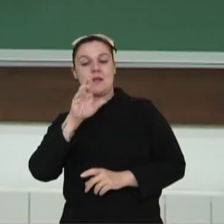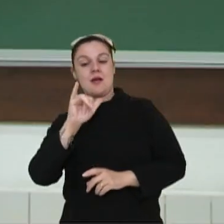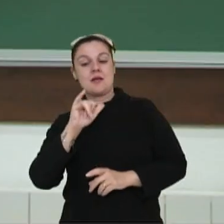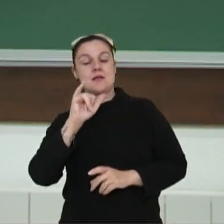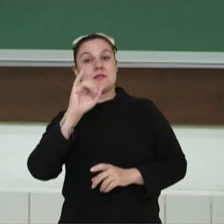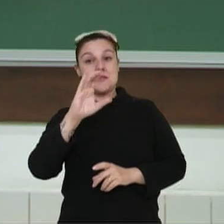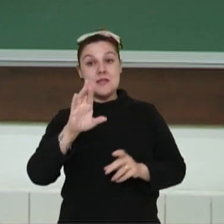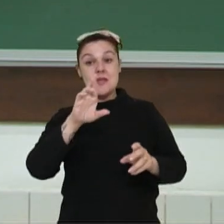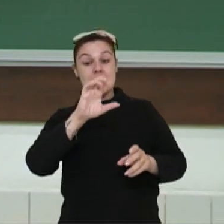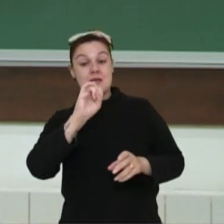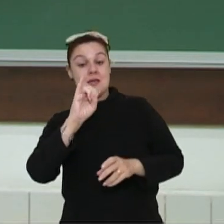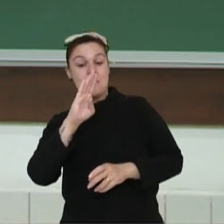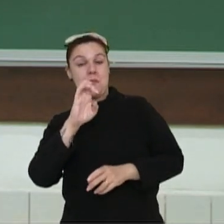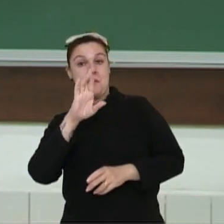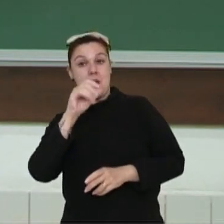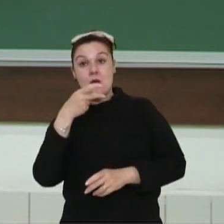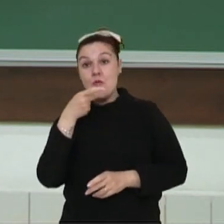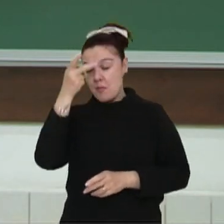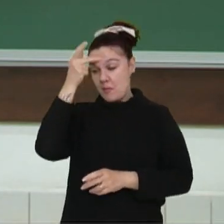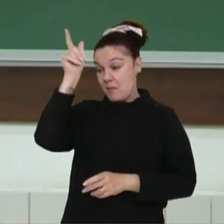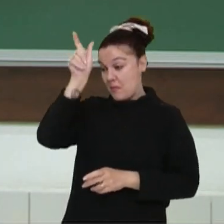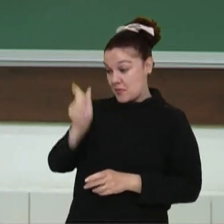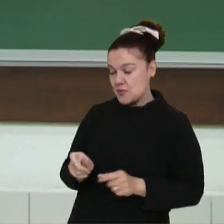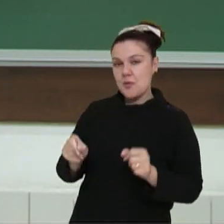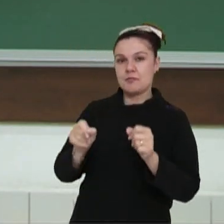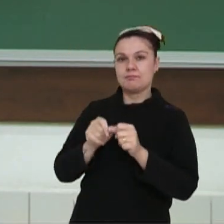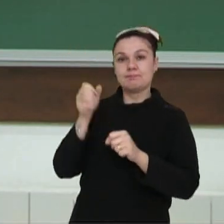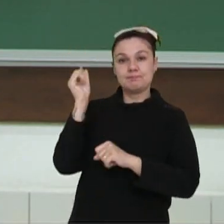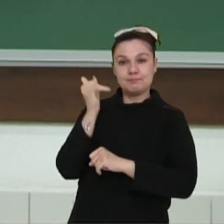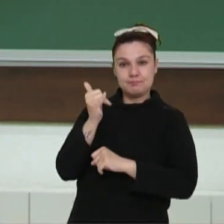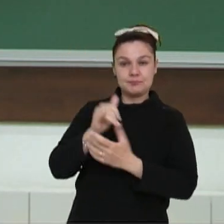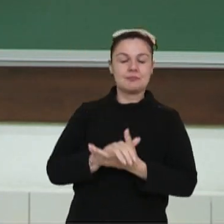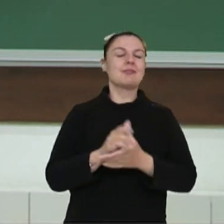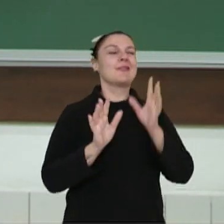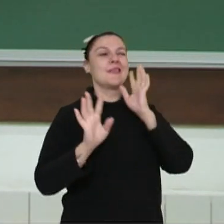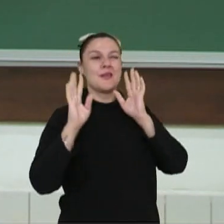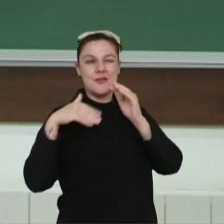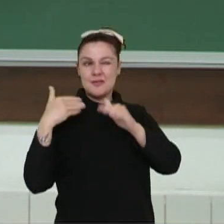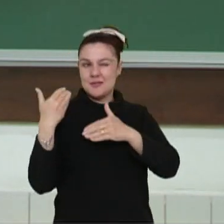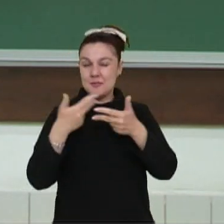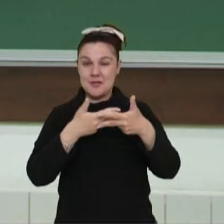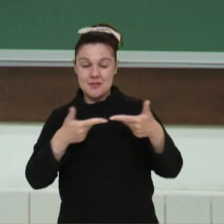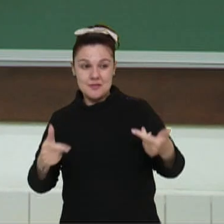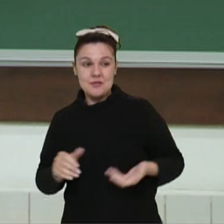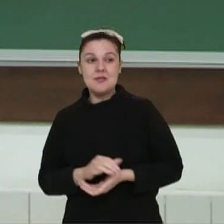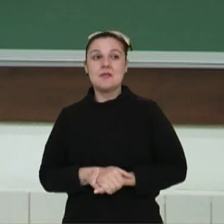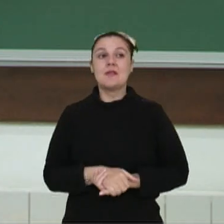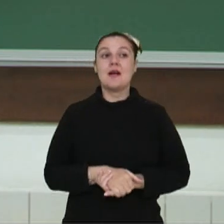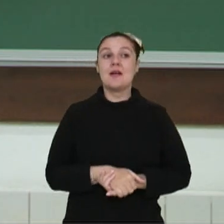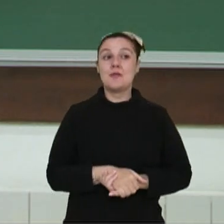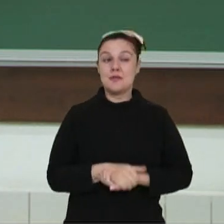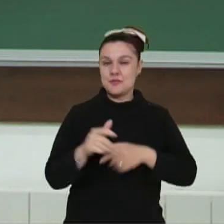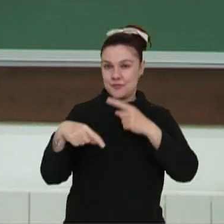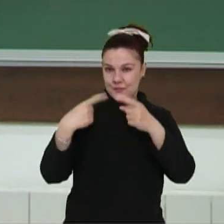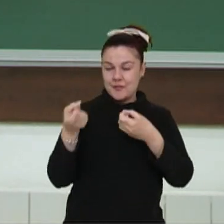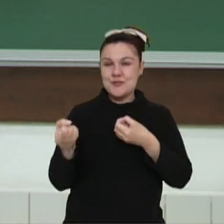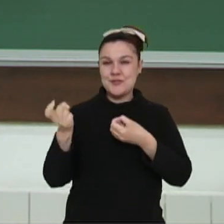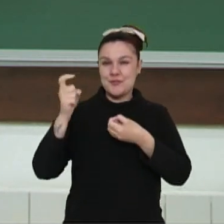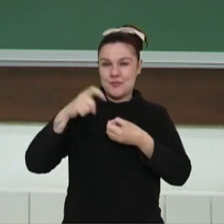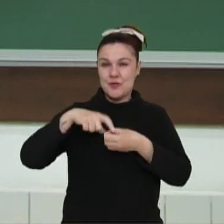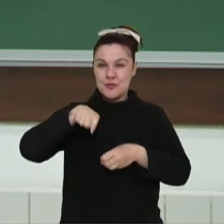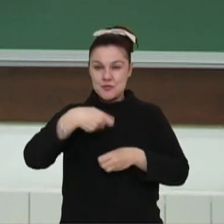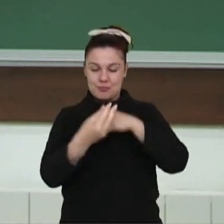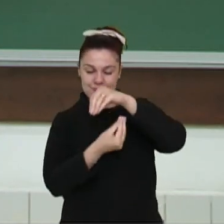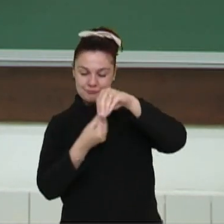a gente utilizou nessas aulas para falar. Bem bacaninha, várias coisas, e daqui a pouco a gente fala mais